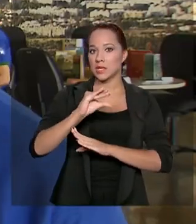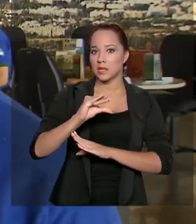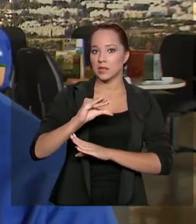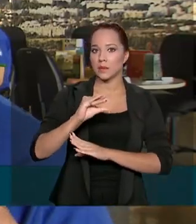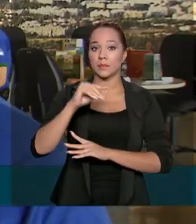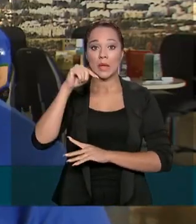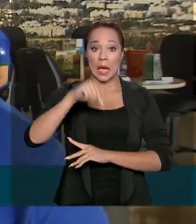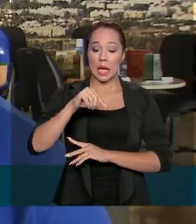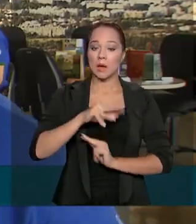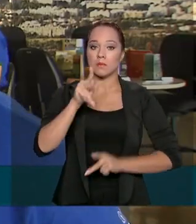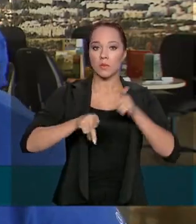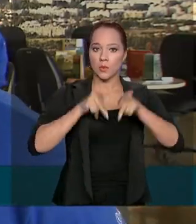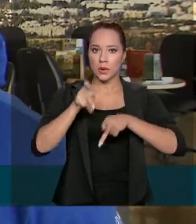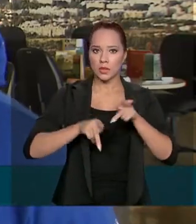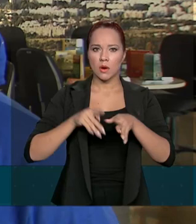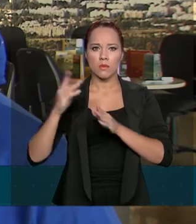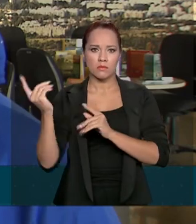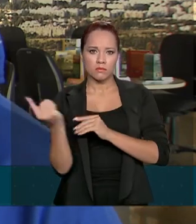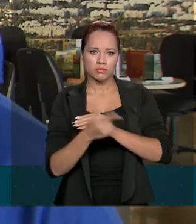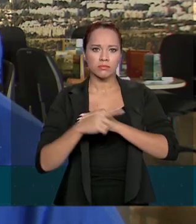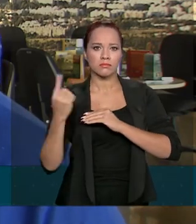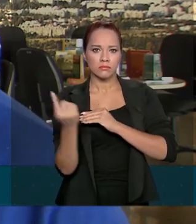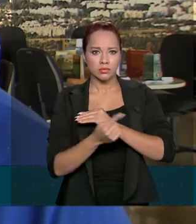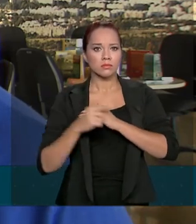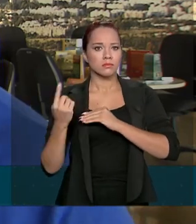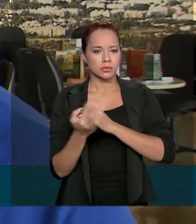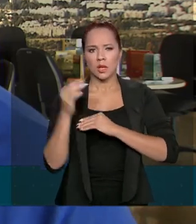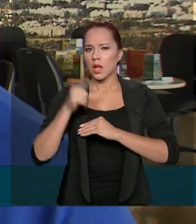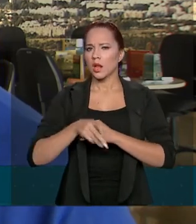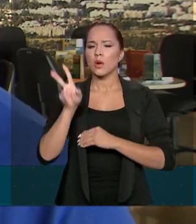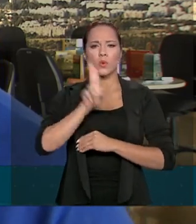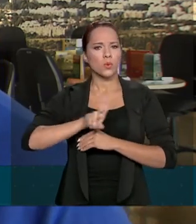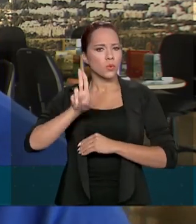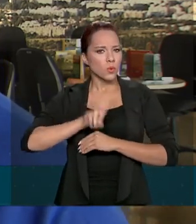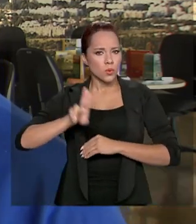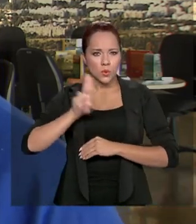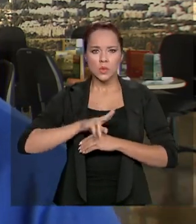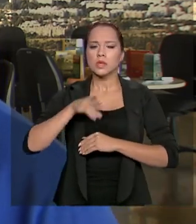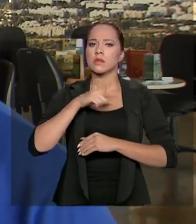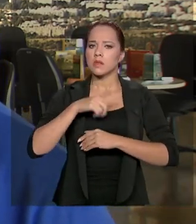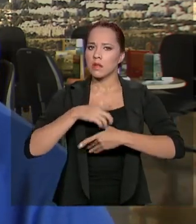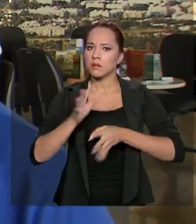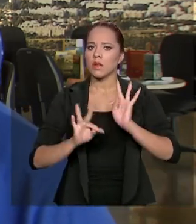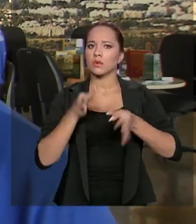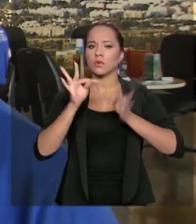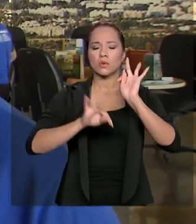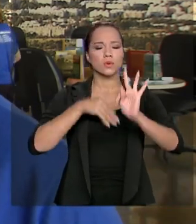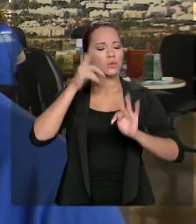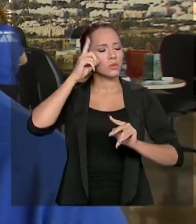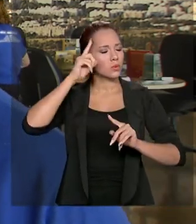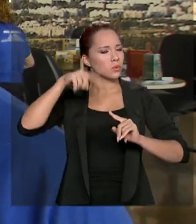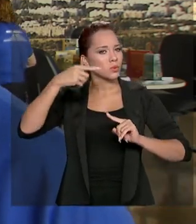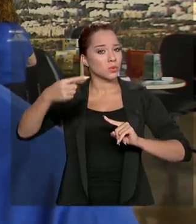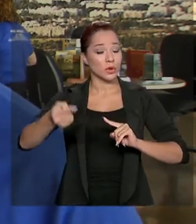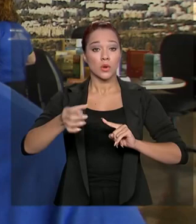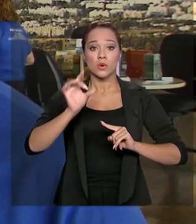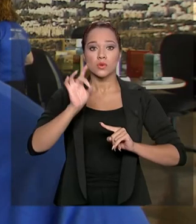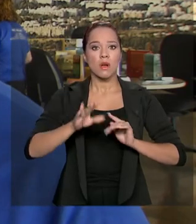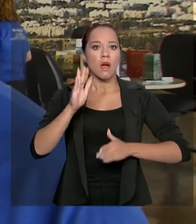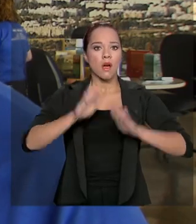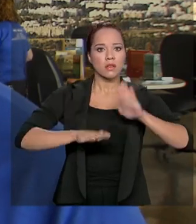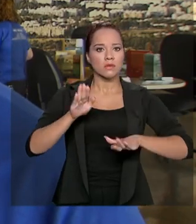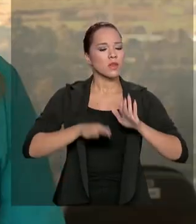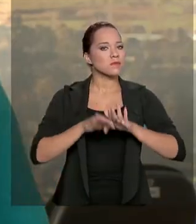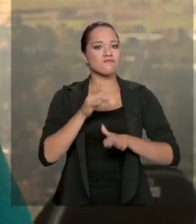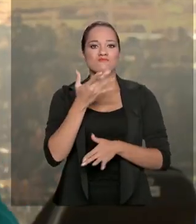população que está passando por aqui, ela é usuária. Ela está com essa tecnologia no seu dia a dia, só que por vezes ela